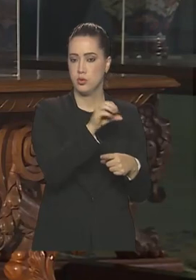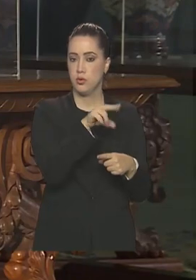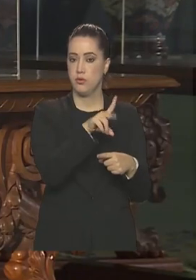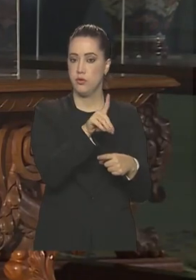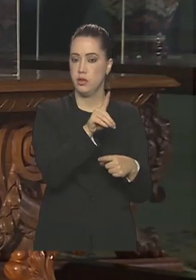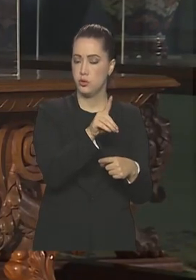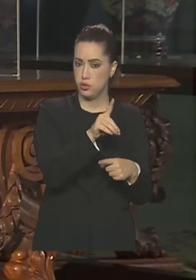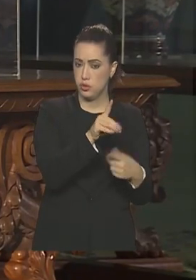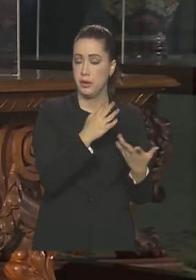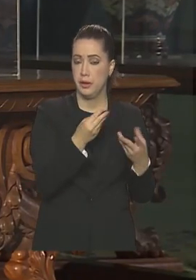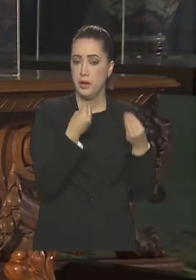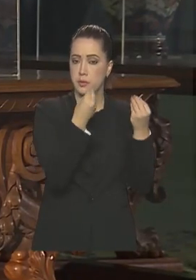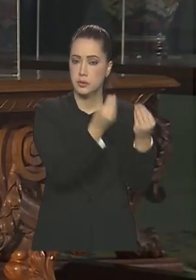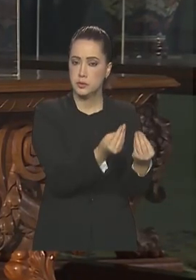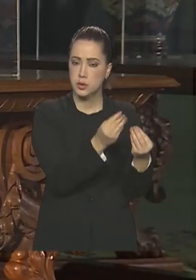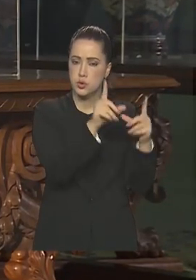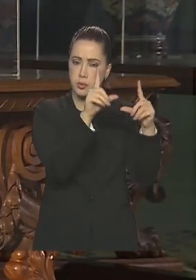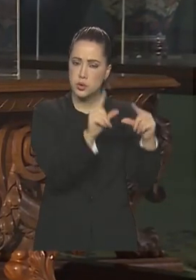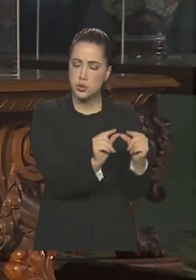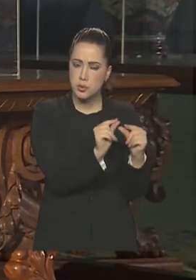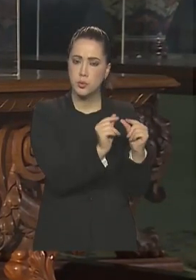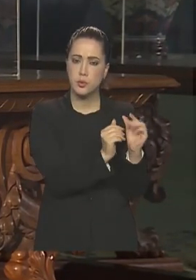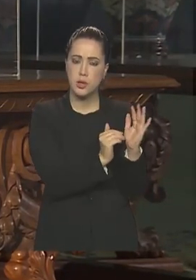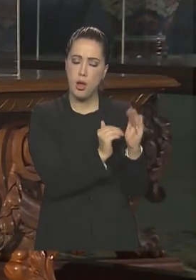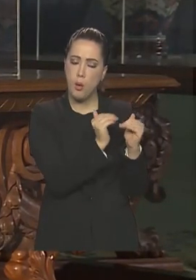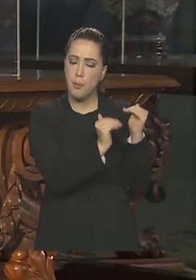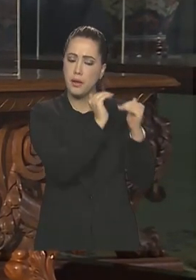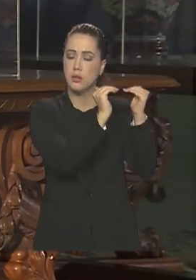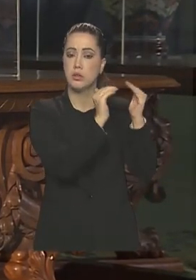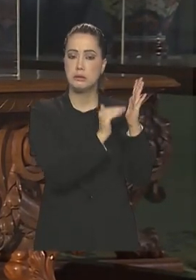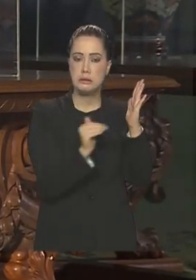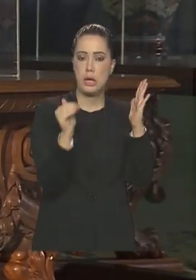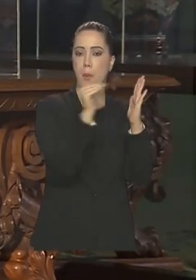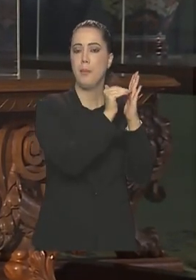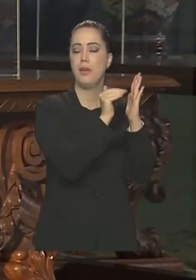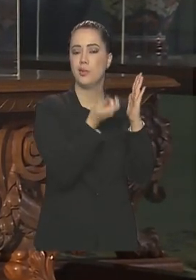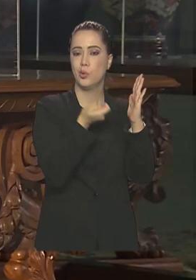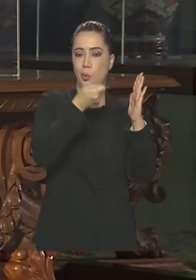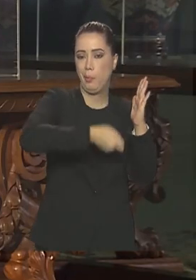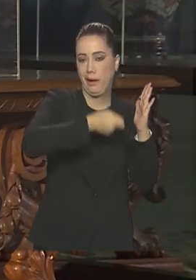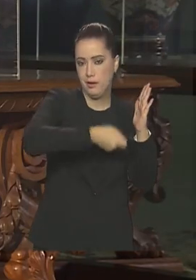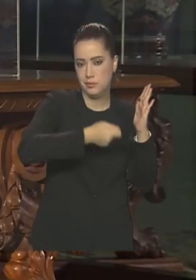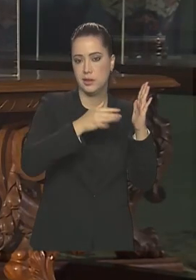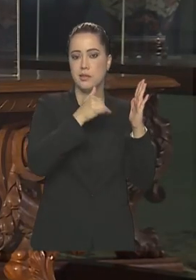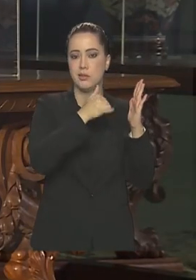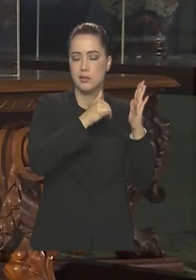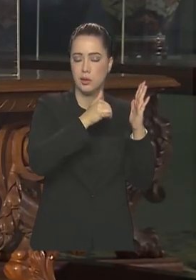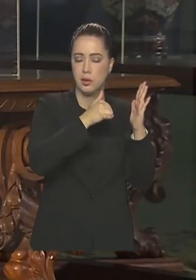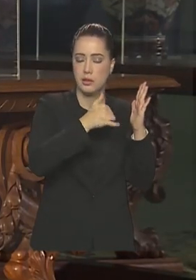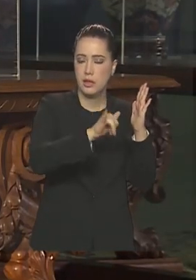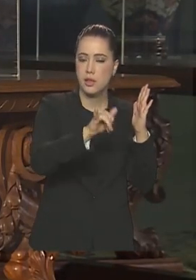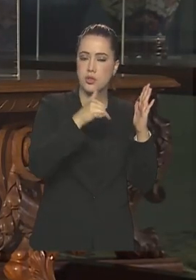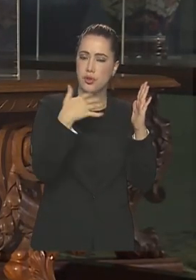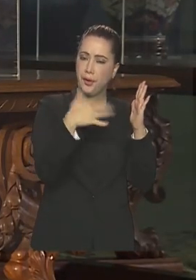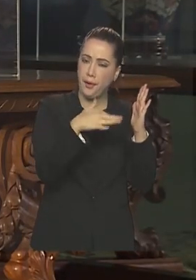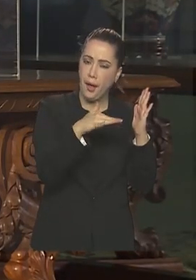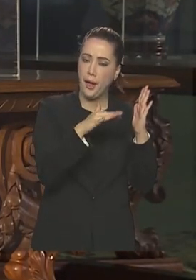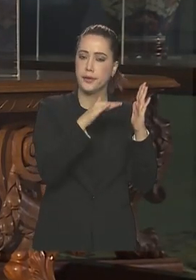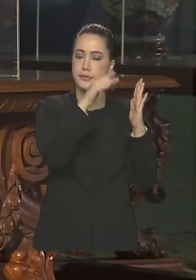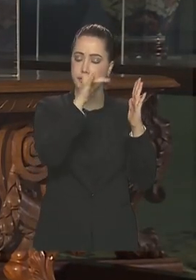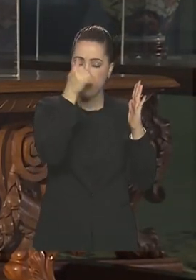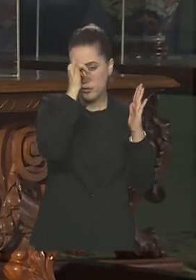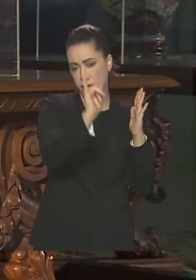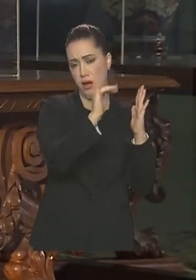contribuindo para amenizar impactos tarifários para os consumidores e também com que as distribuidoras possam cumprir os contratos,